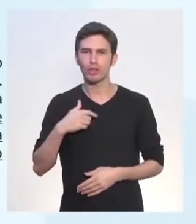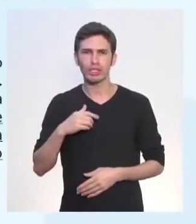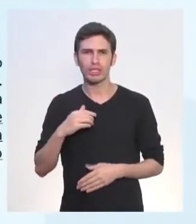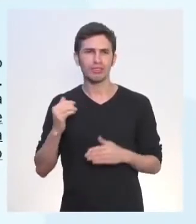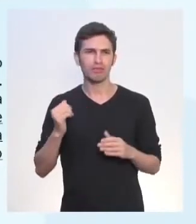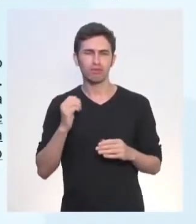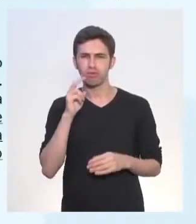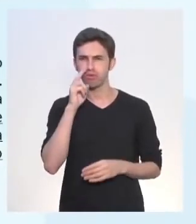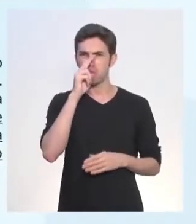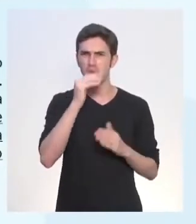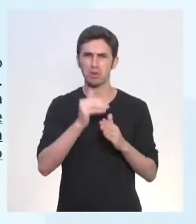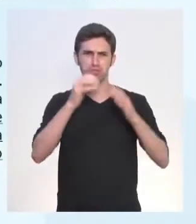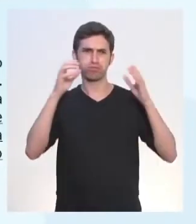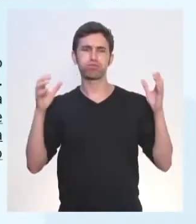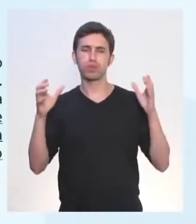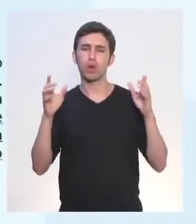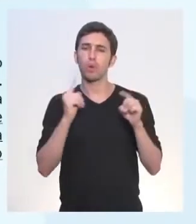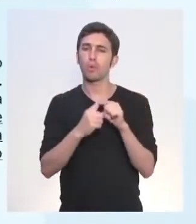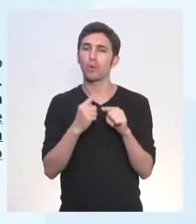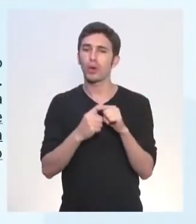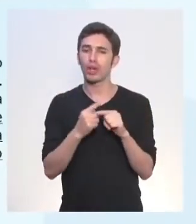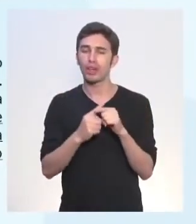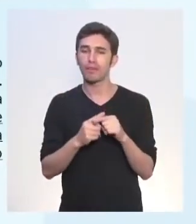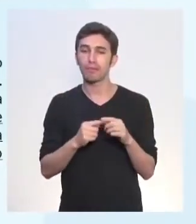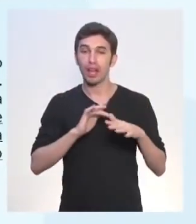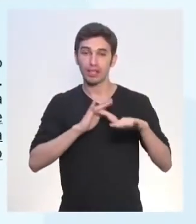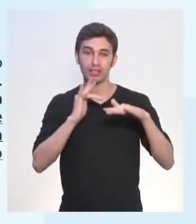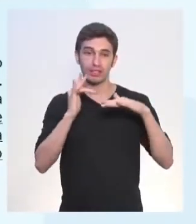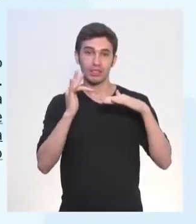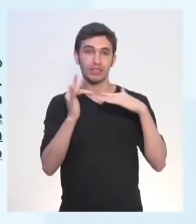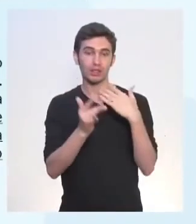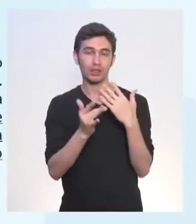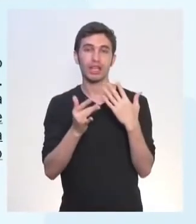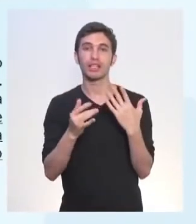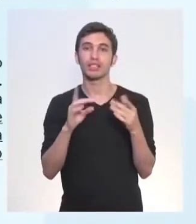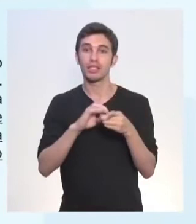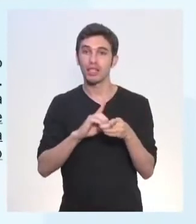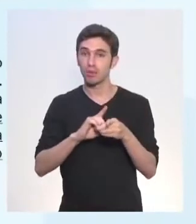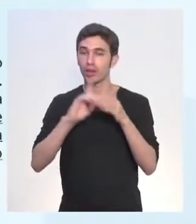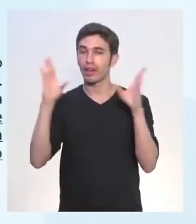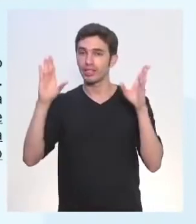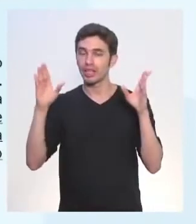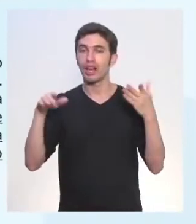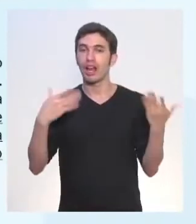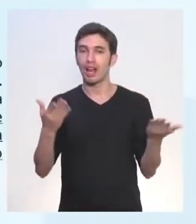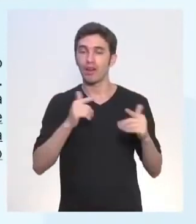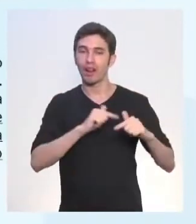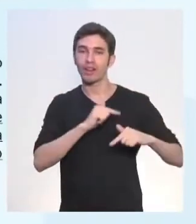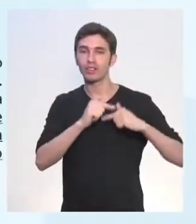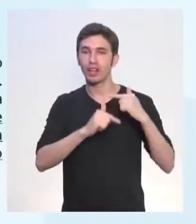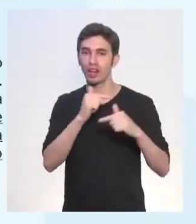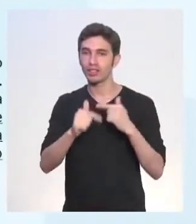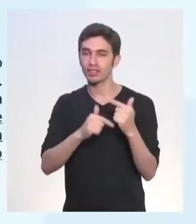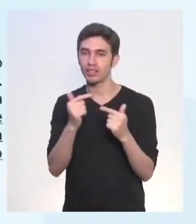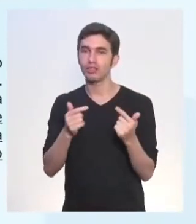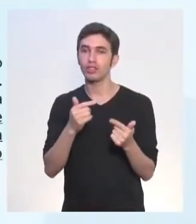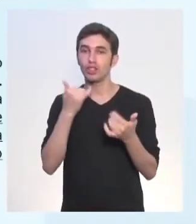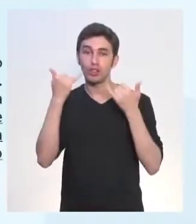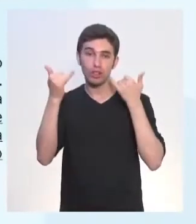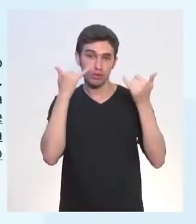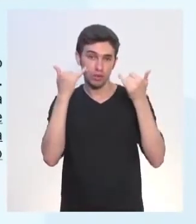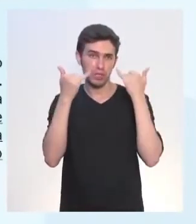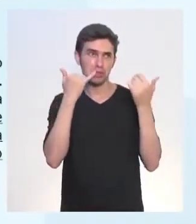na verdade, caminham juntos. Primeiro, as redes sociais, que democratizaram muito a geração de informação, o que é uma